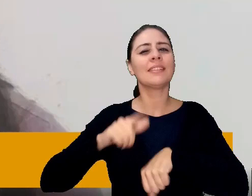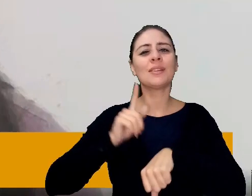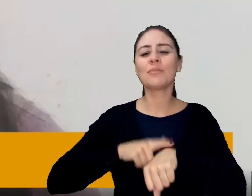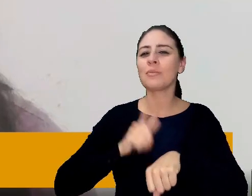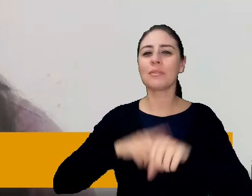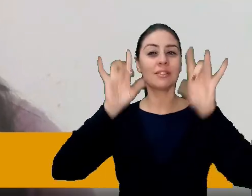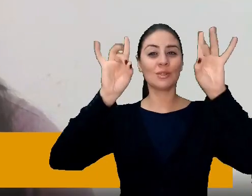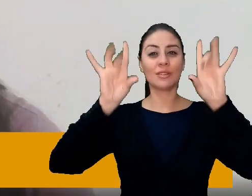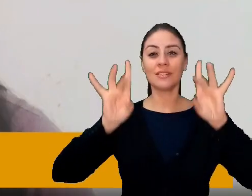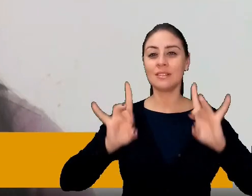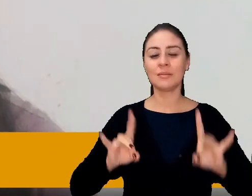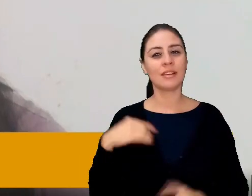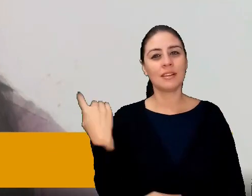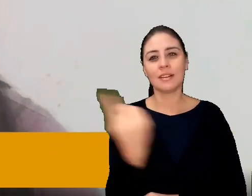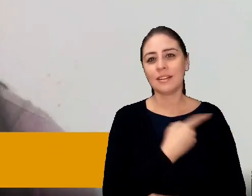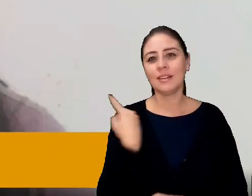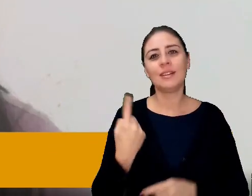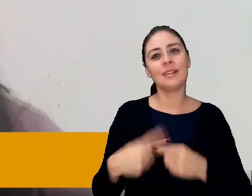especial assim pra gente, porque daí ela falou: